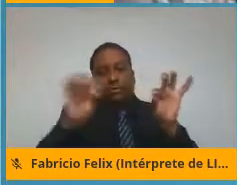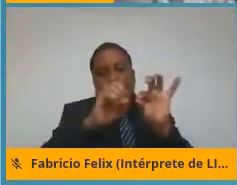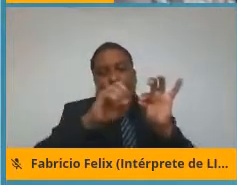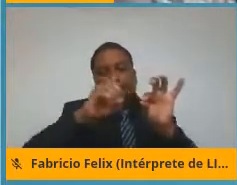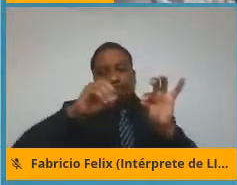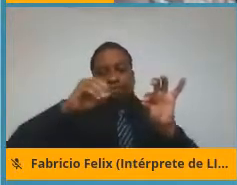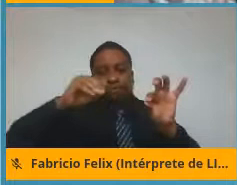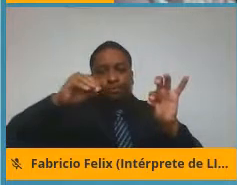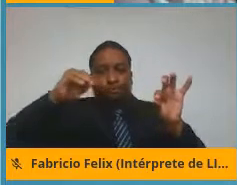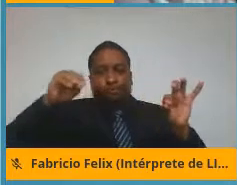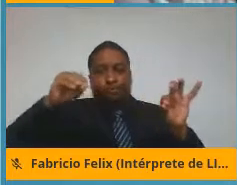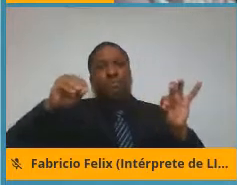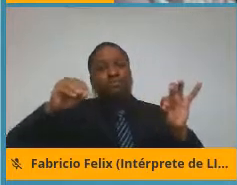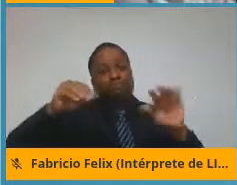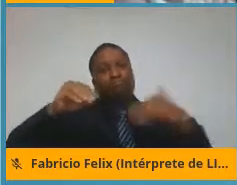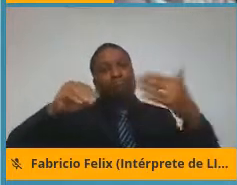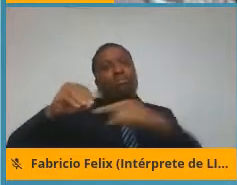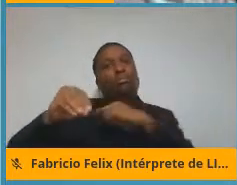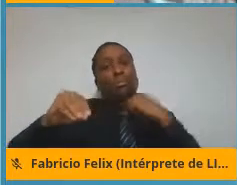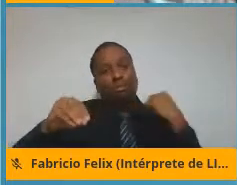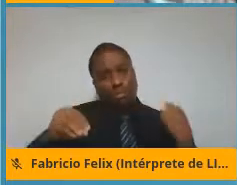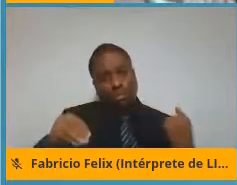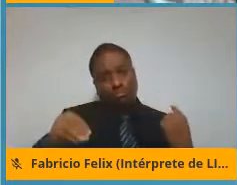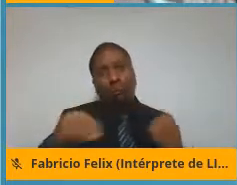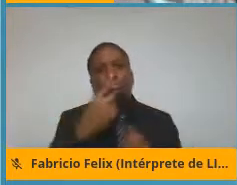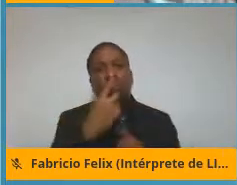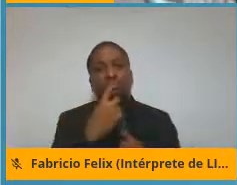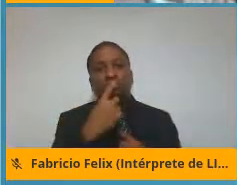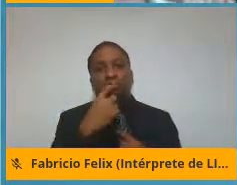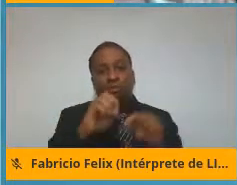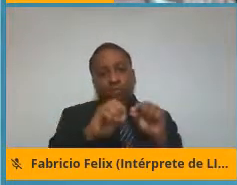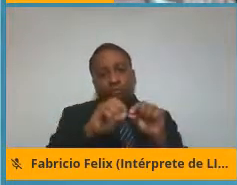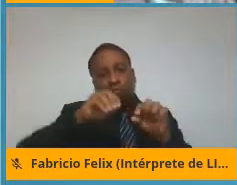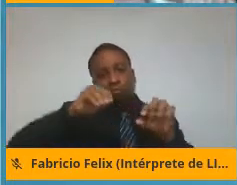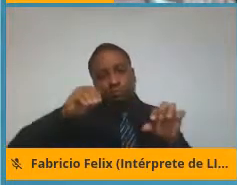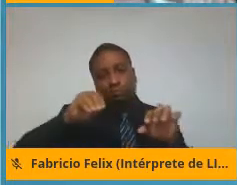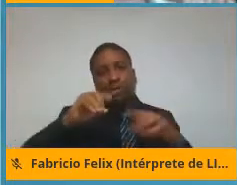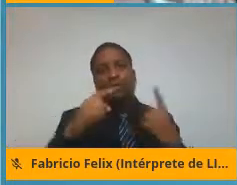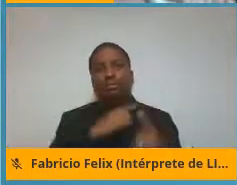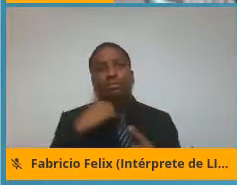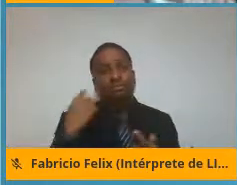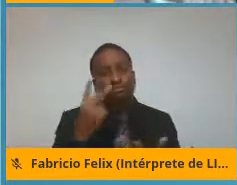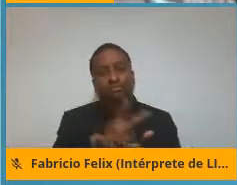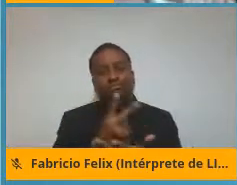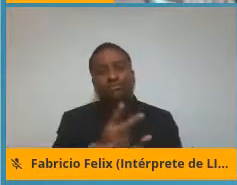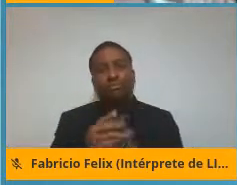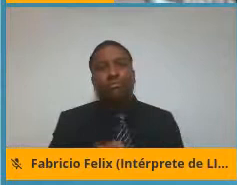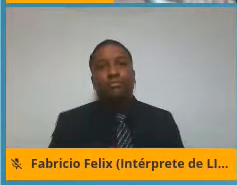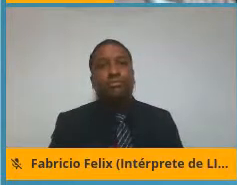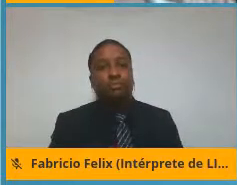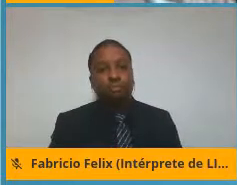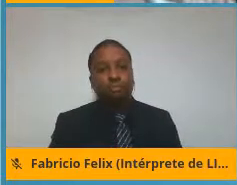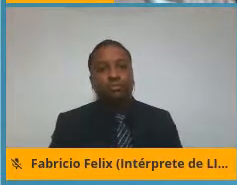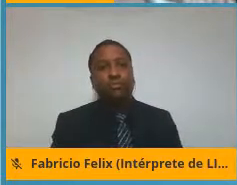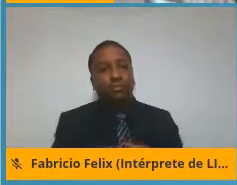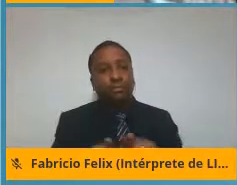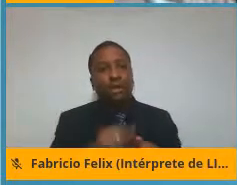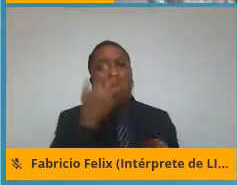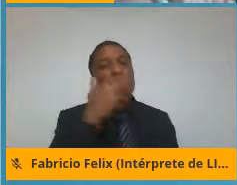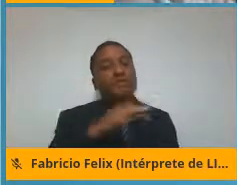pode inclusive levar à morte, que é uma causa de morte frequente. Tem sido descrita também, crianças